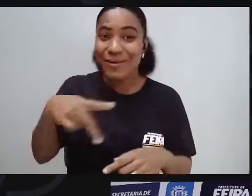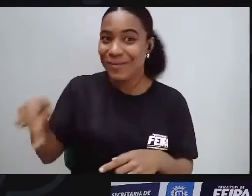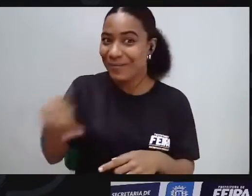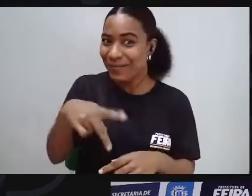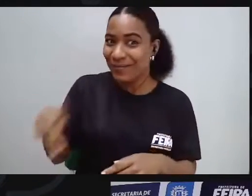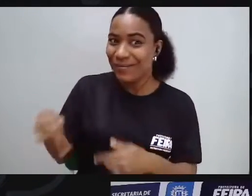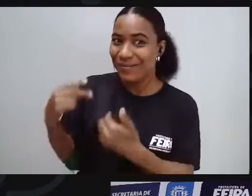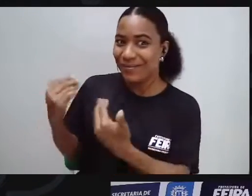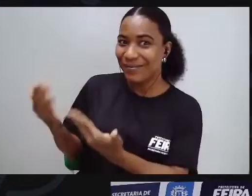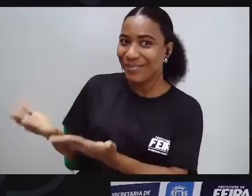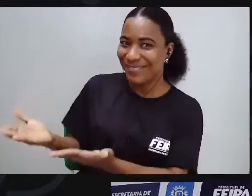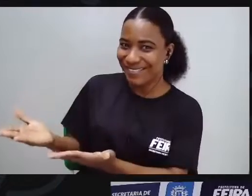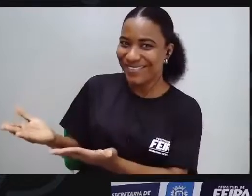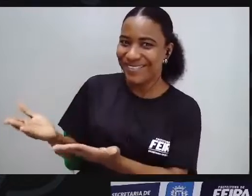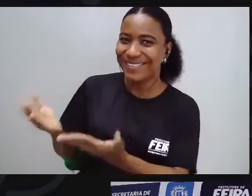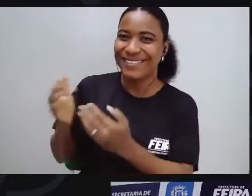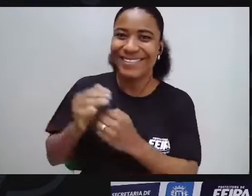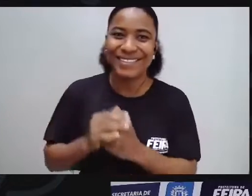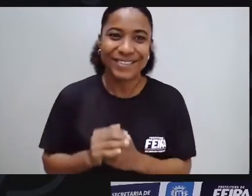amigo